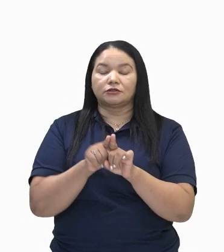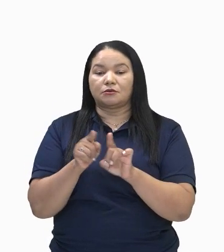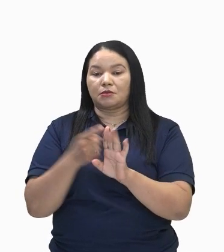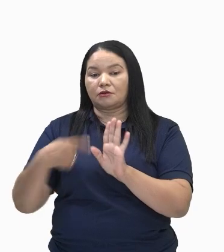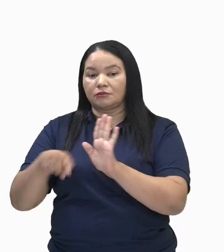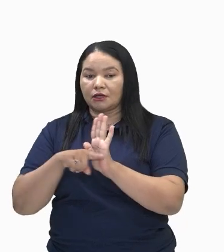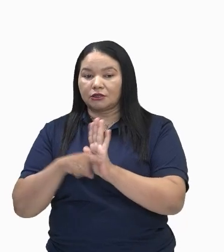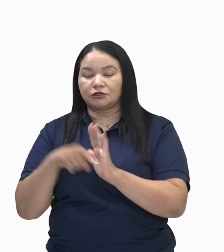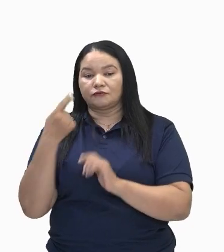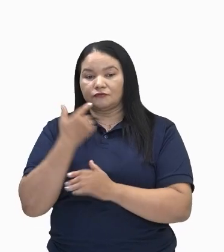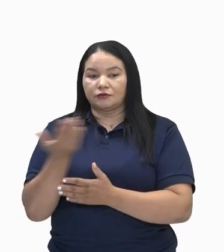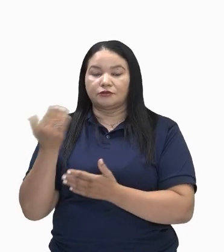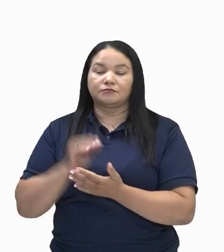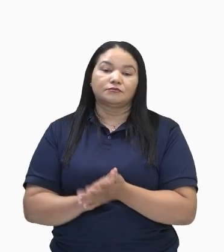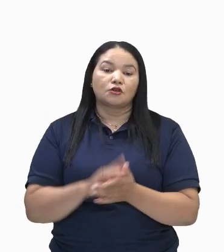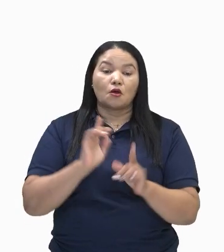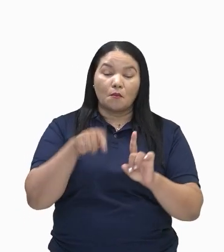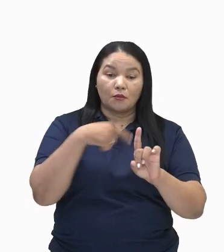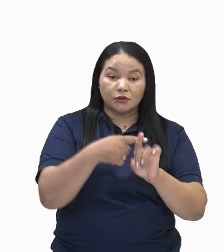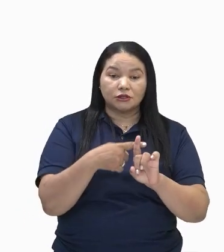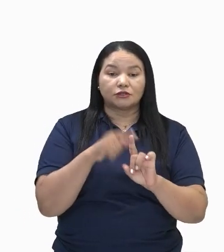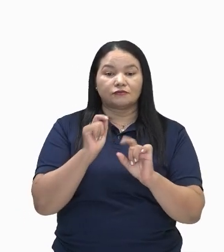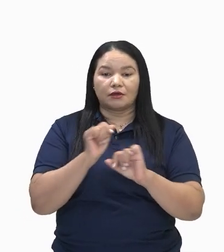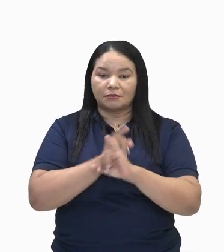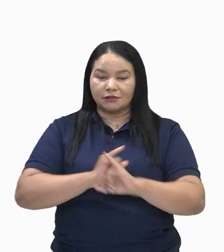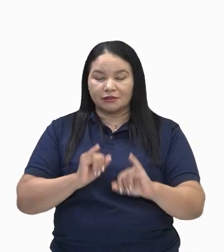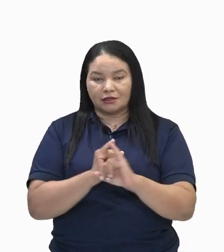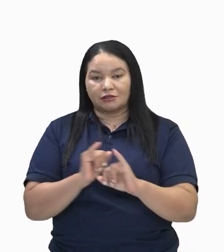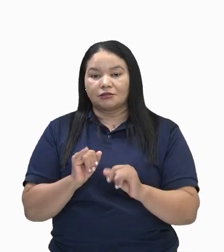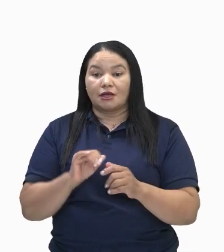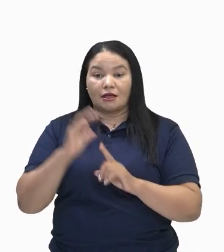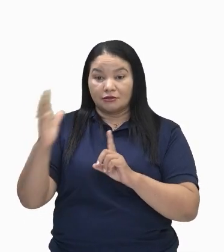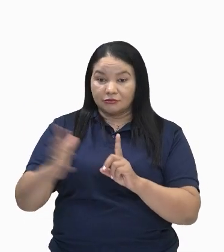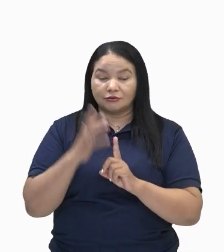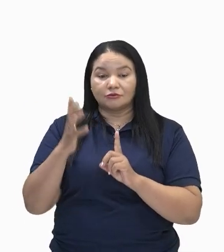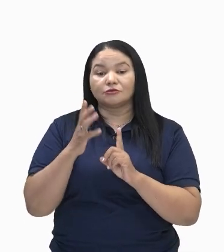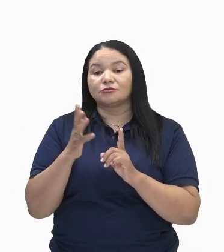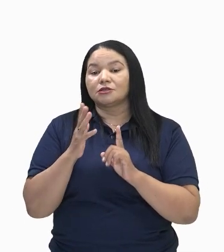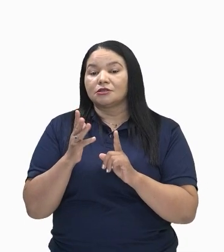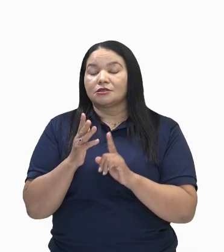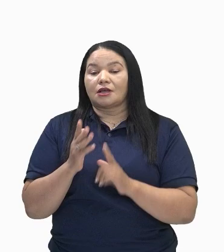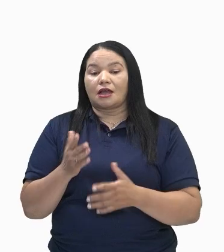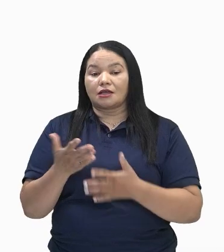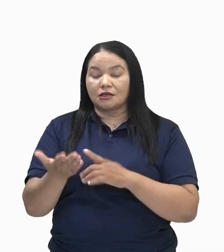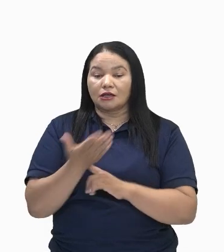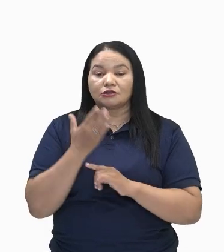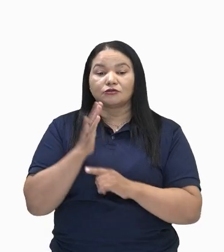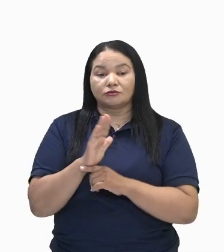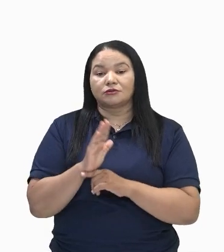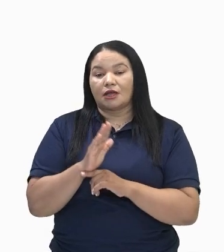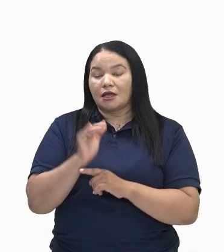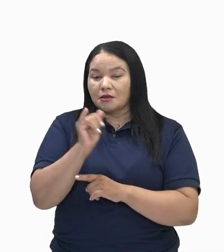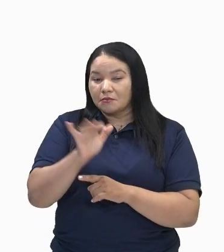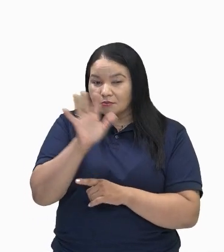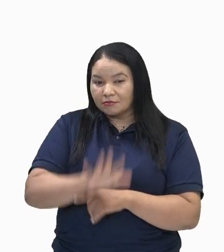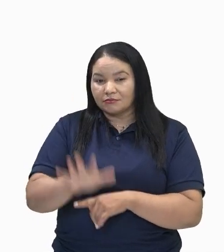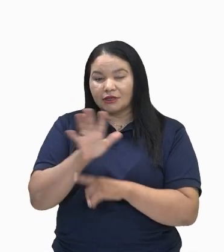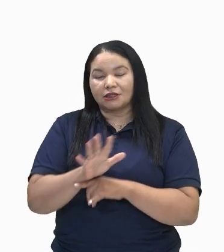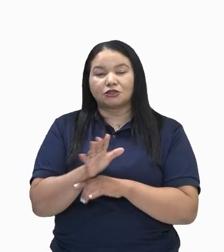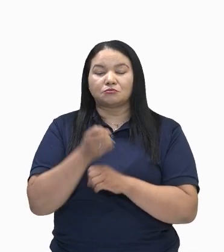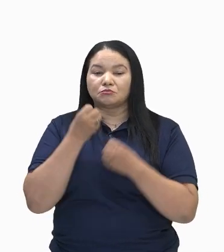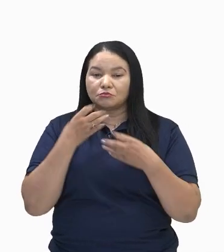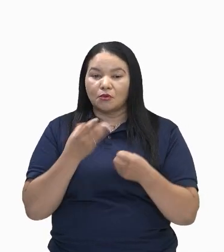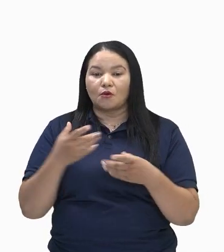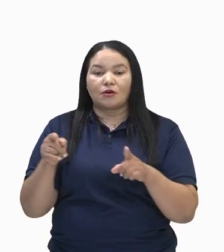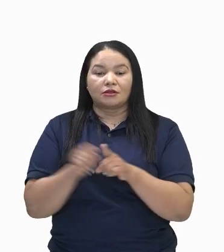anotações. Positivo, a mensagem é clara, é inspiradora. O tratamento da imagem é bem feito, né? São